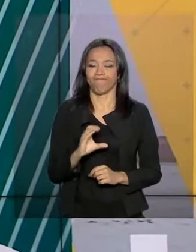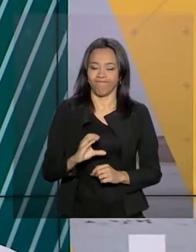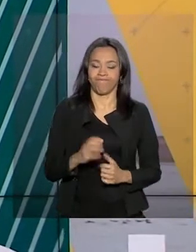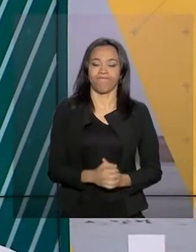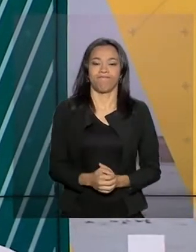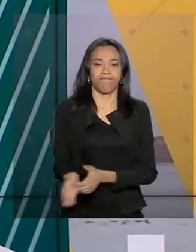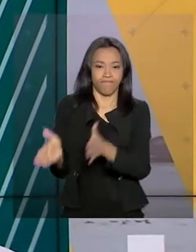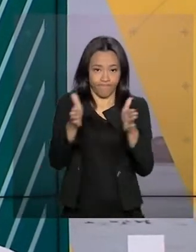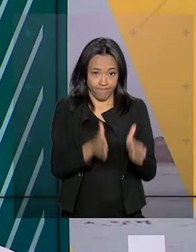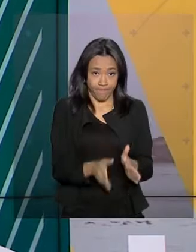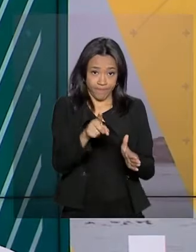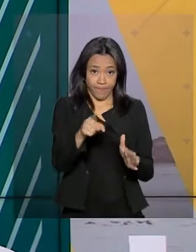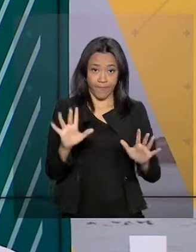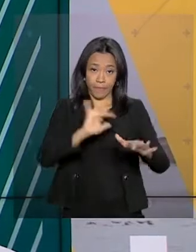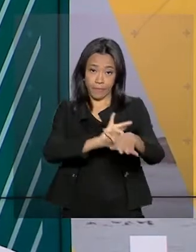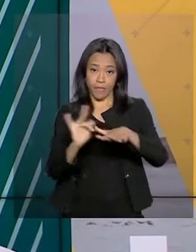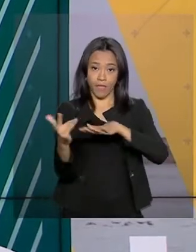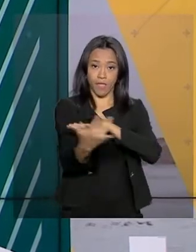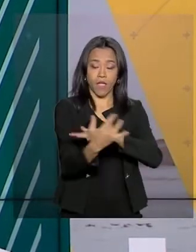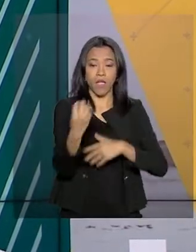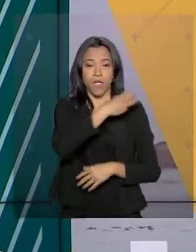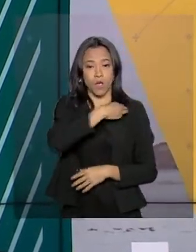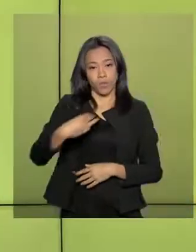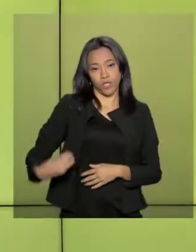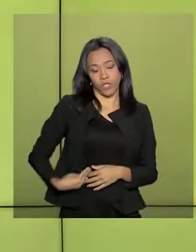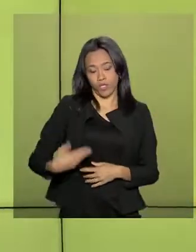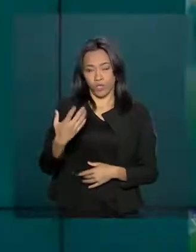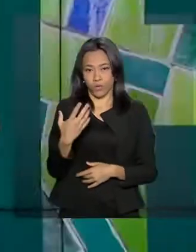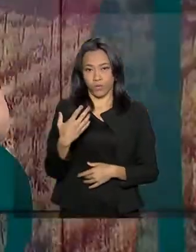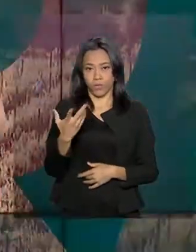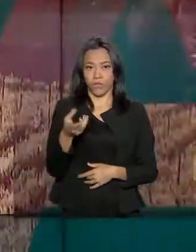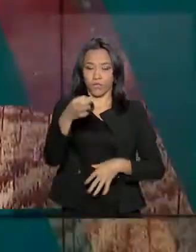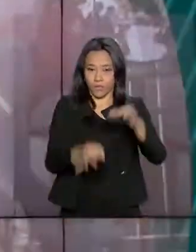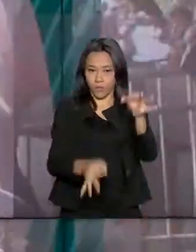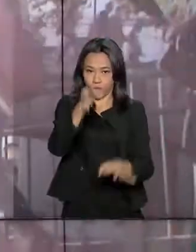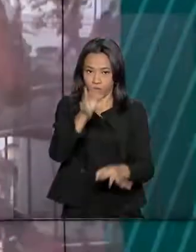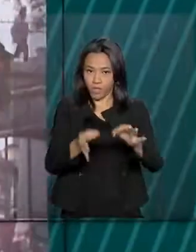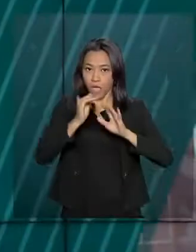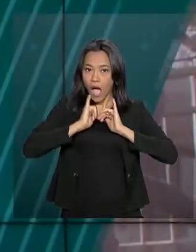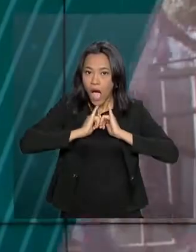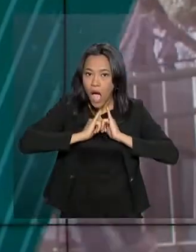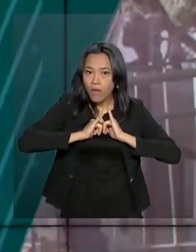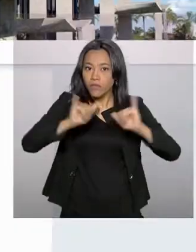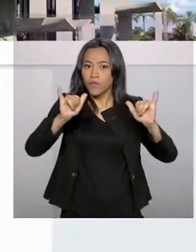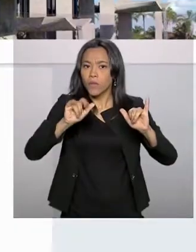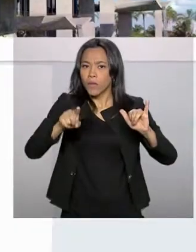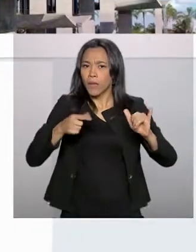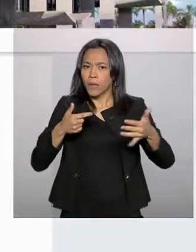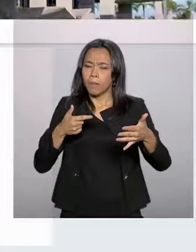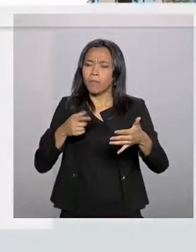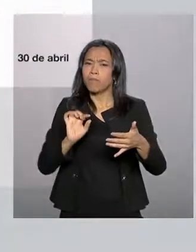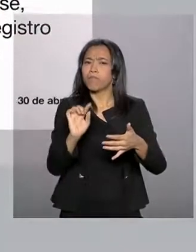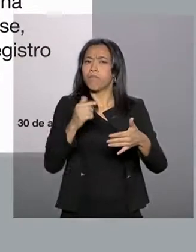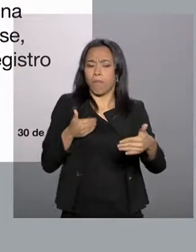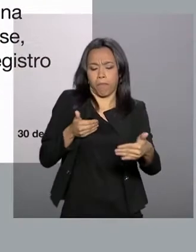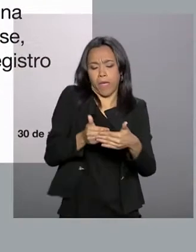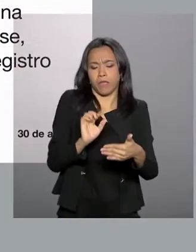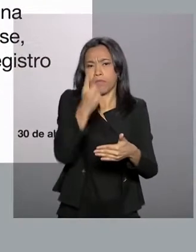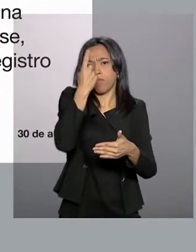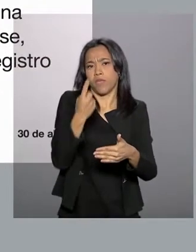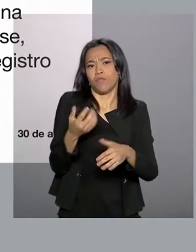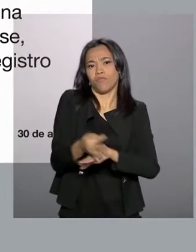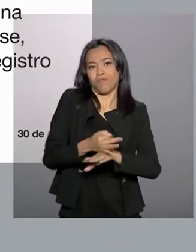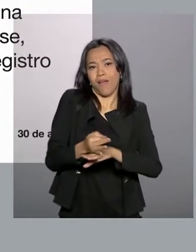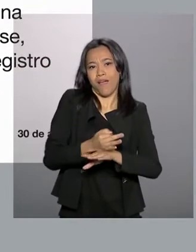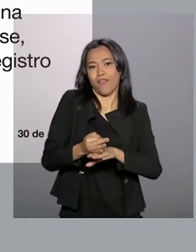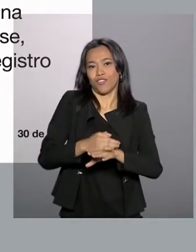Pelas redes sociais, o ministro da Justiça e Segurança Pública, Sérgio Moro, informa que hoje, na véspera do 1º de maio, vai apresentar um